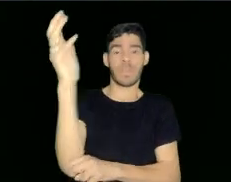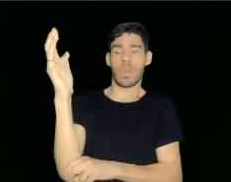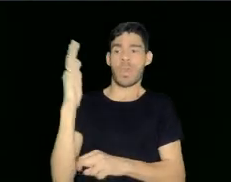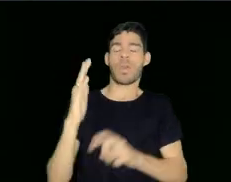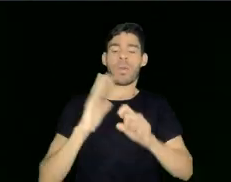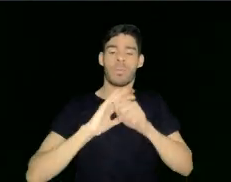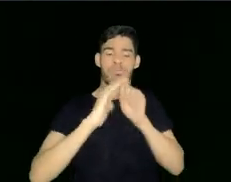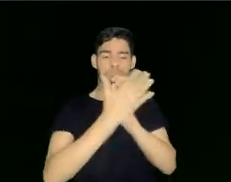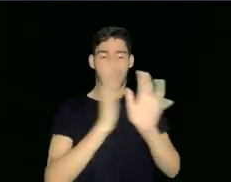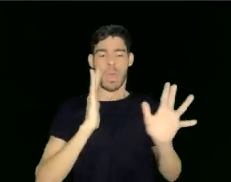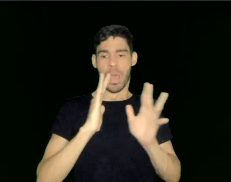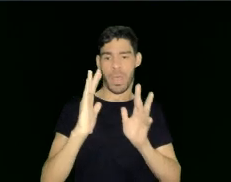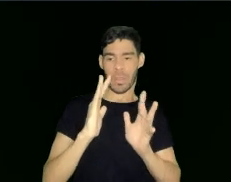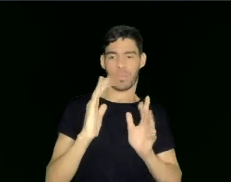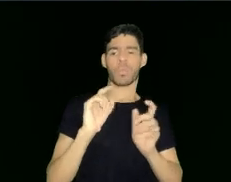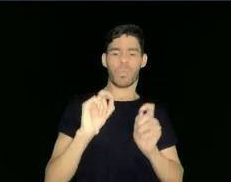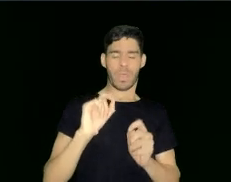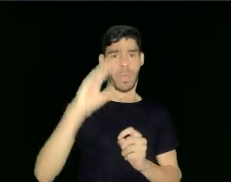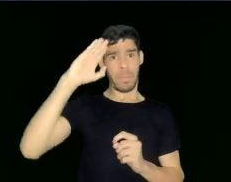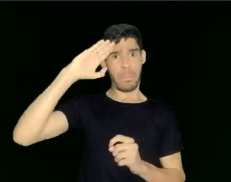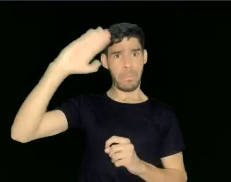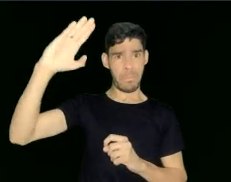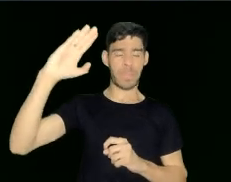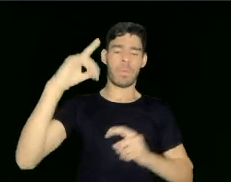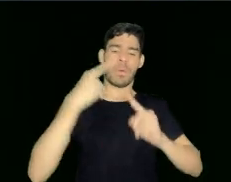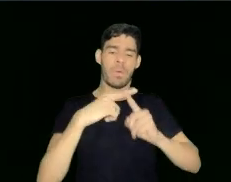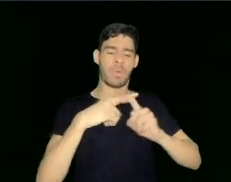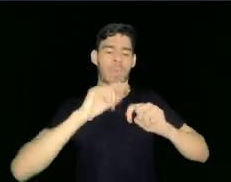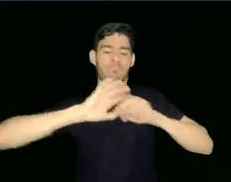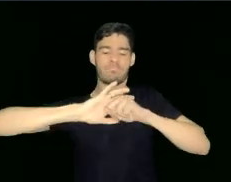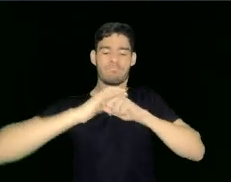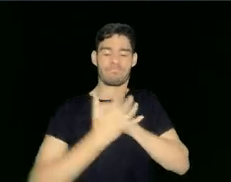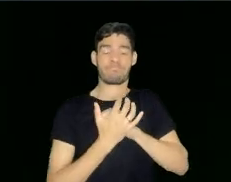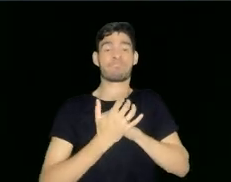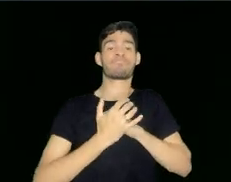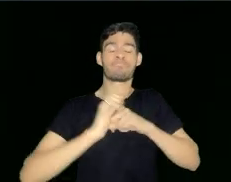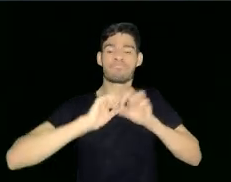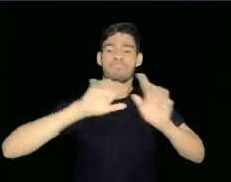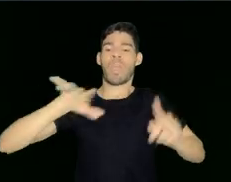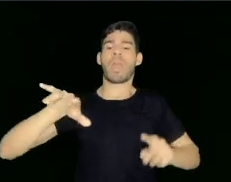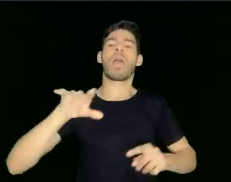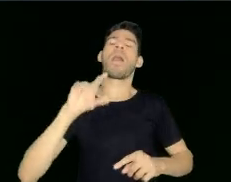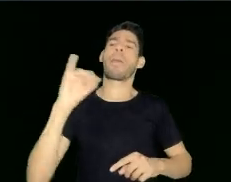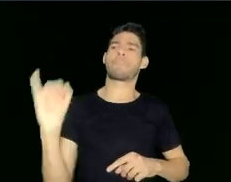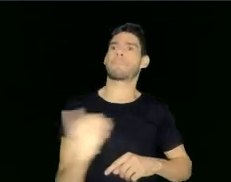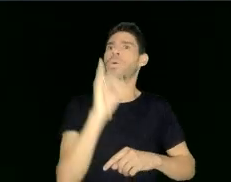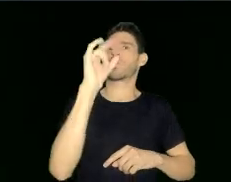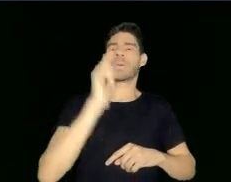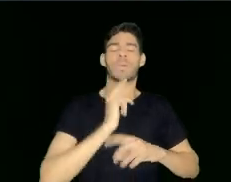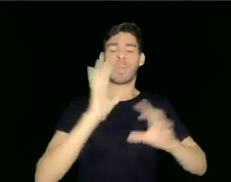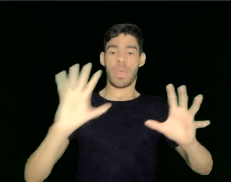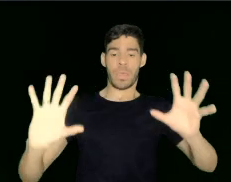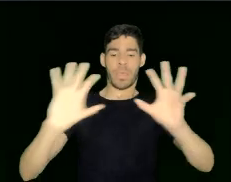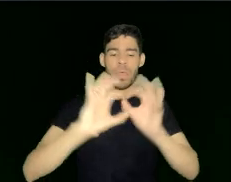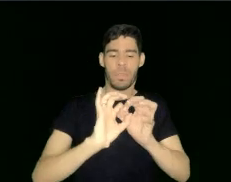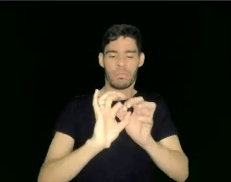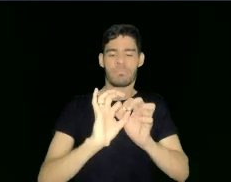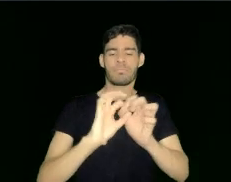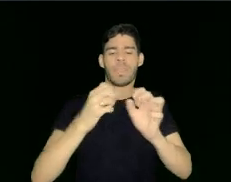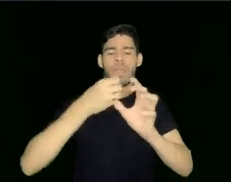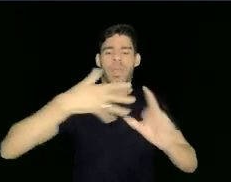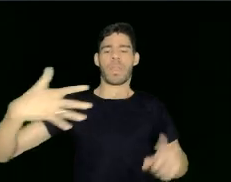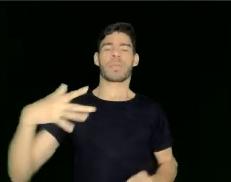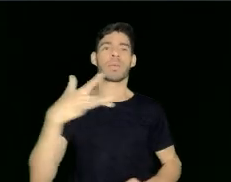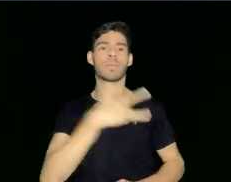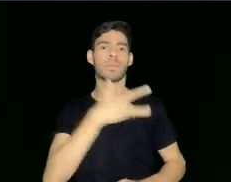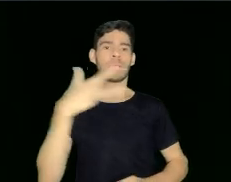que envolvem a proteção do meio ambiente nesses tempos de pandemia, principalmente em razão do coronavírus, são relevantes e